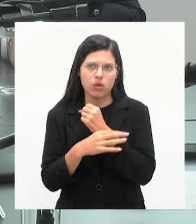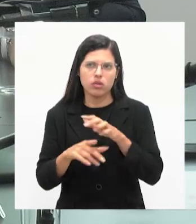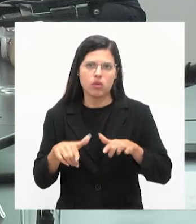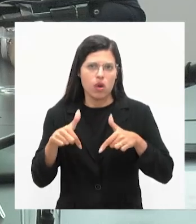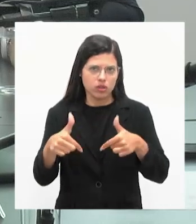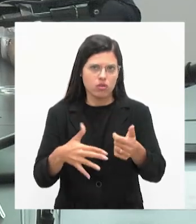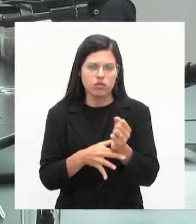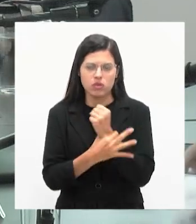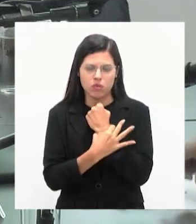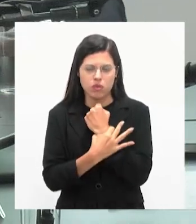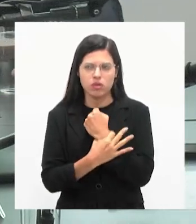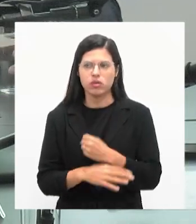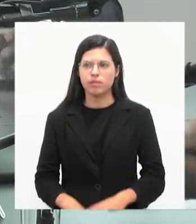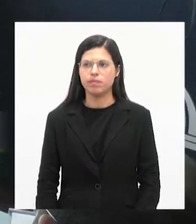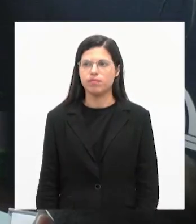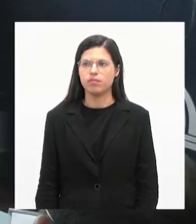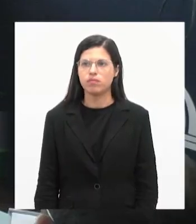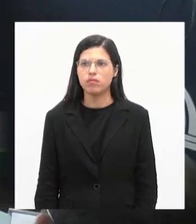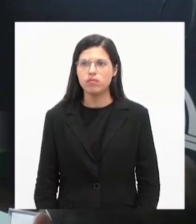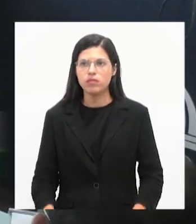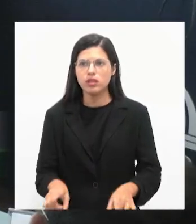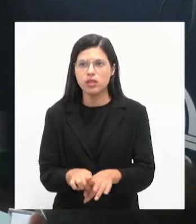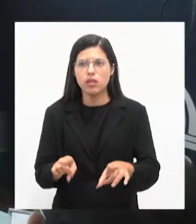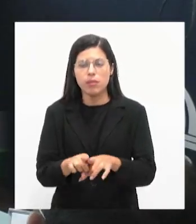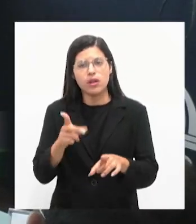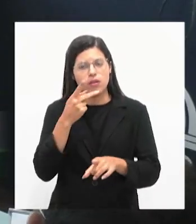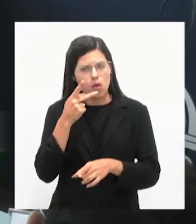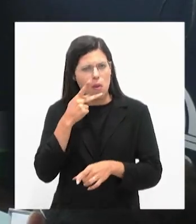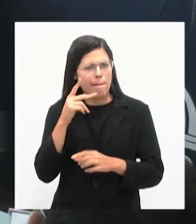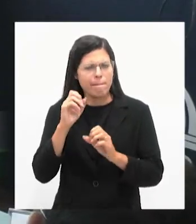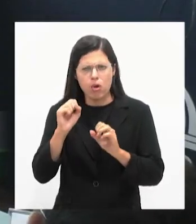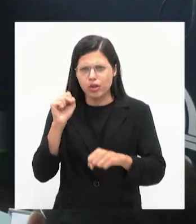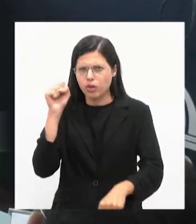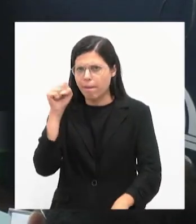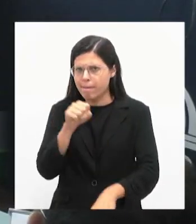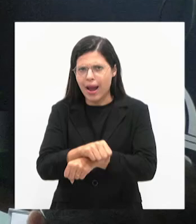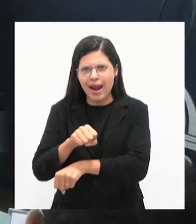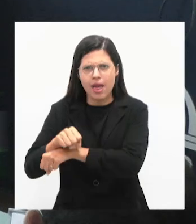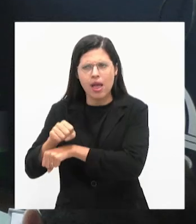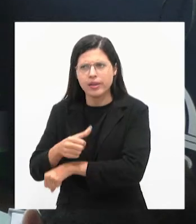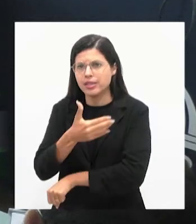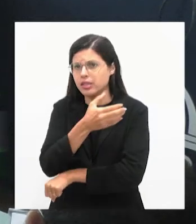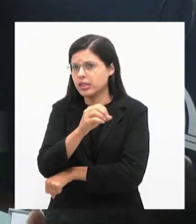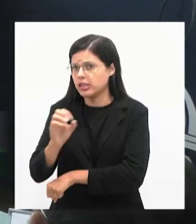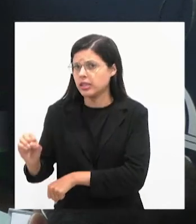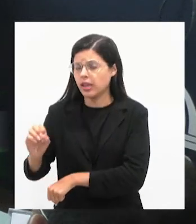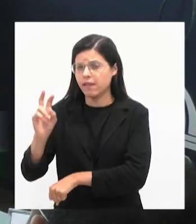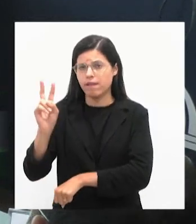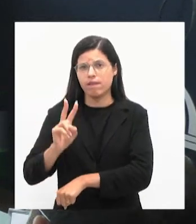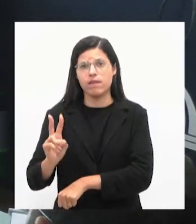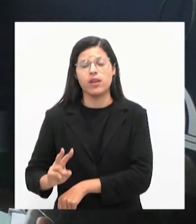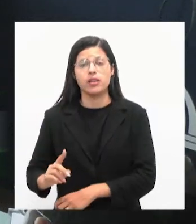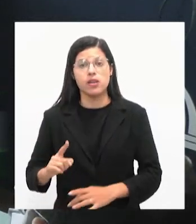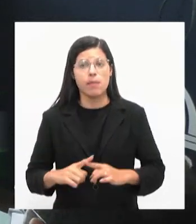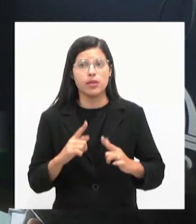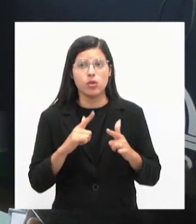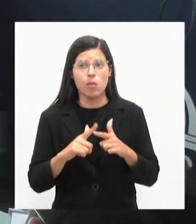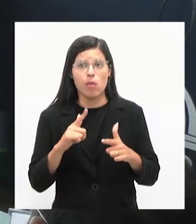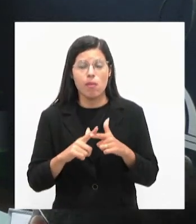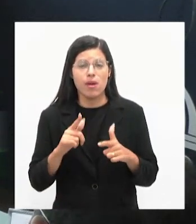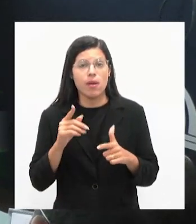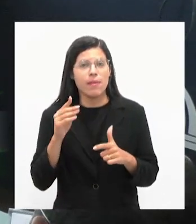deixa claro na explanação dele, Rodrigo, que podem parar ele 100 vezes. Pô. O problema, né, é a tentativa de achar pelo em